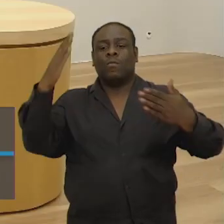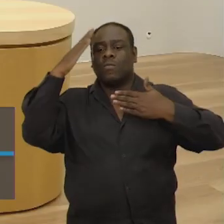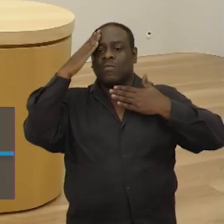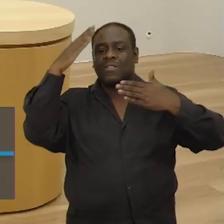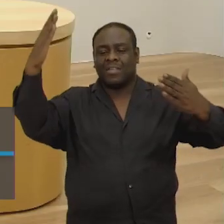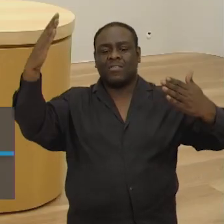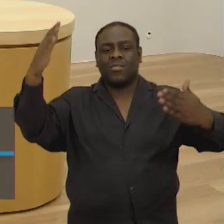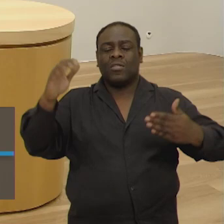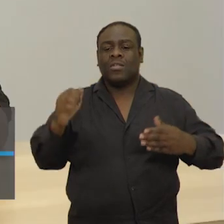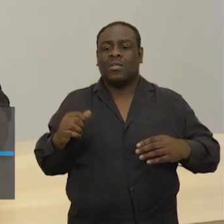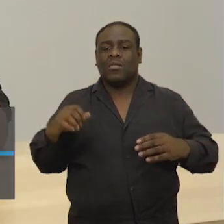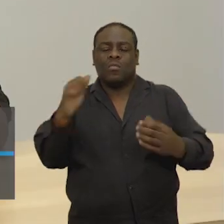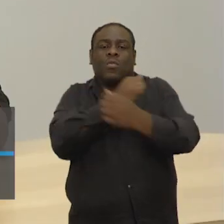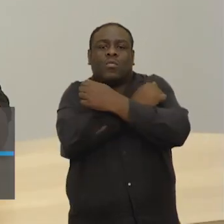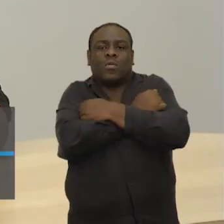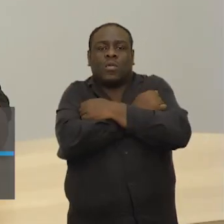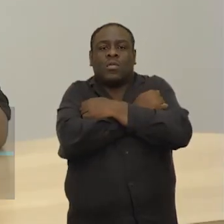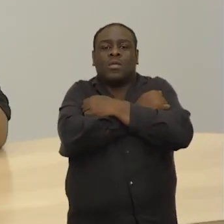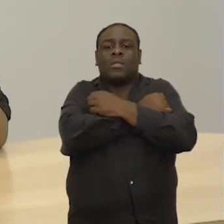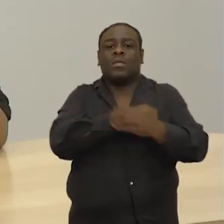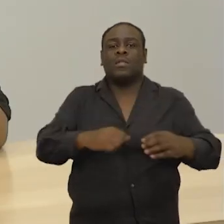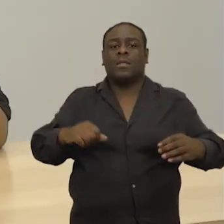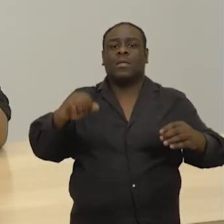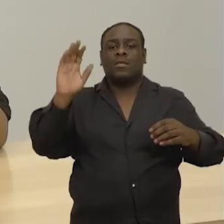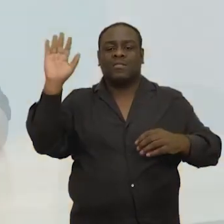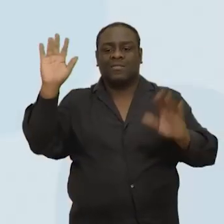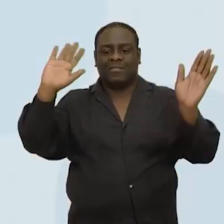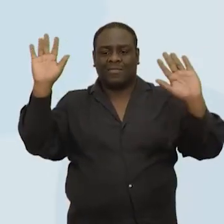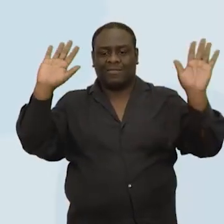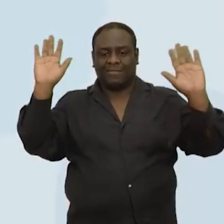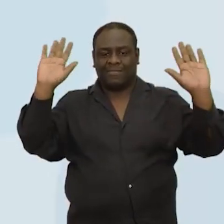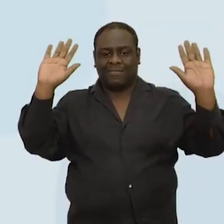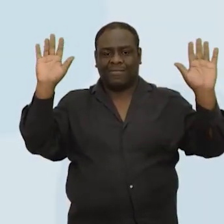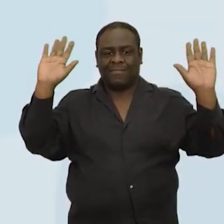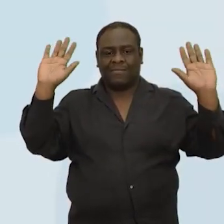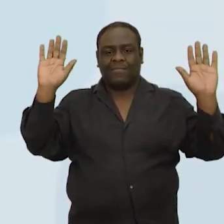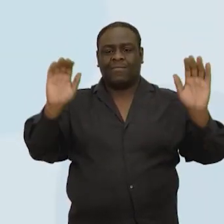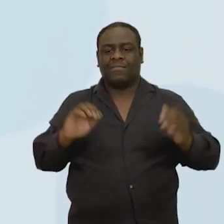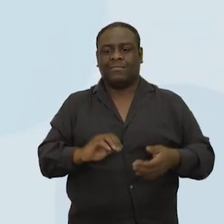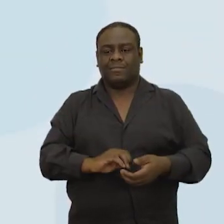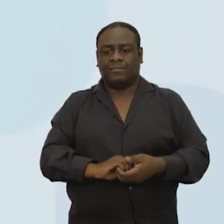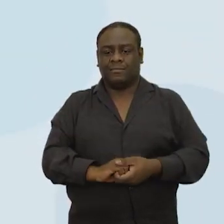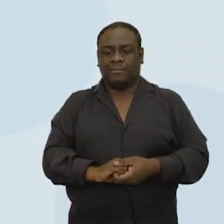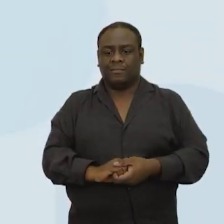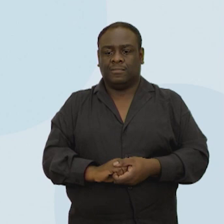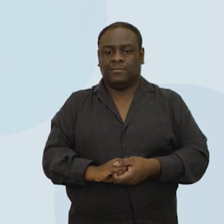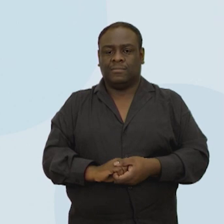abraço, obrigado. Não deixe de avaliar a nossa aula e até a próxima. Valeu.